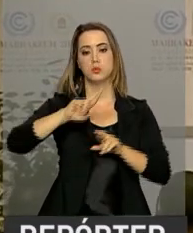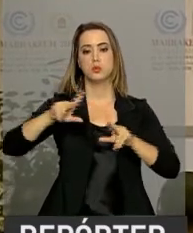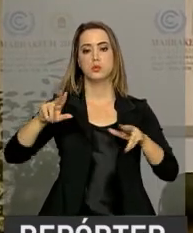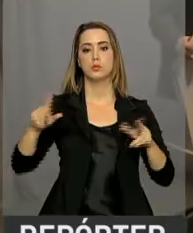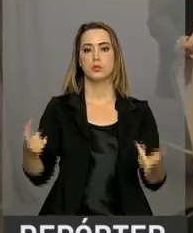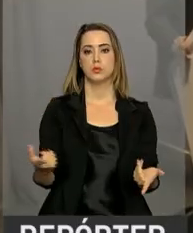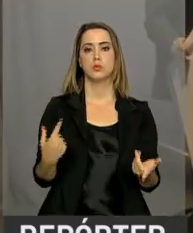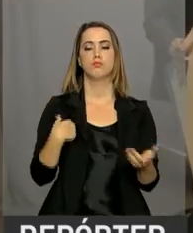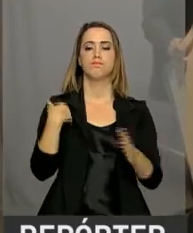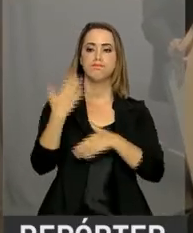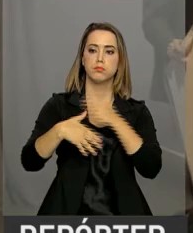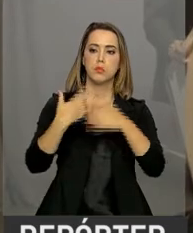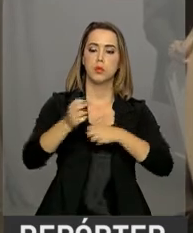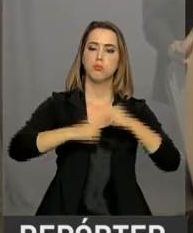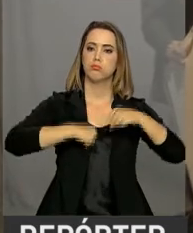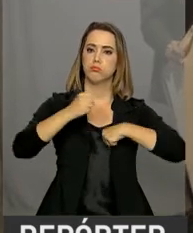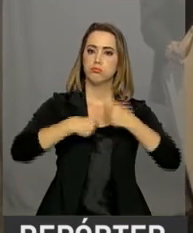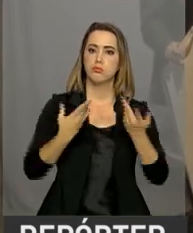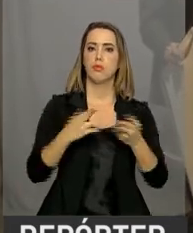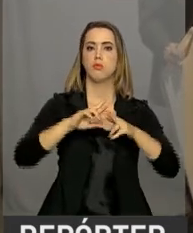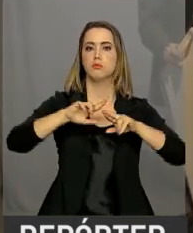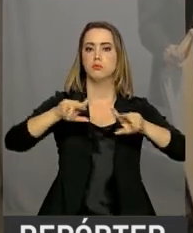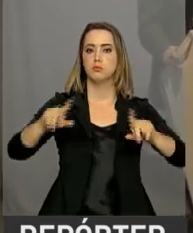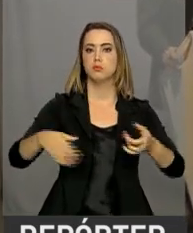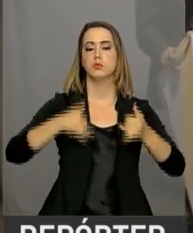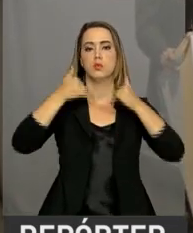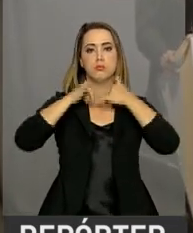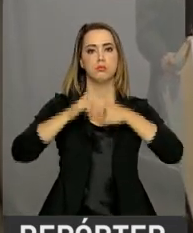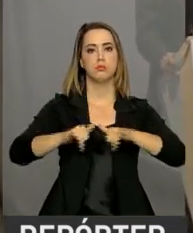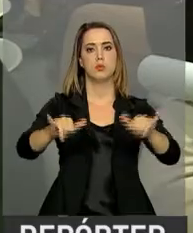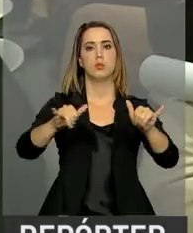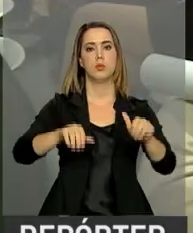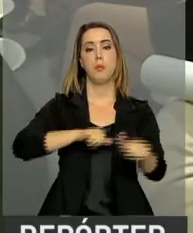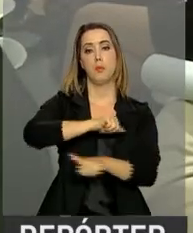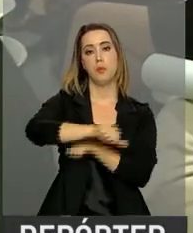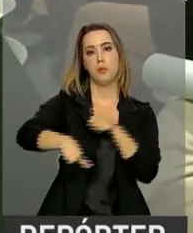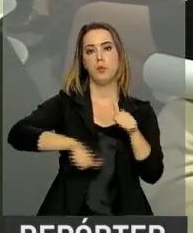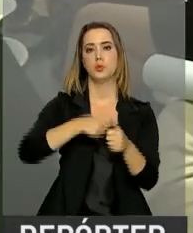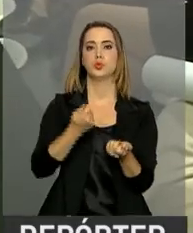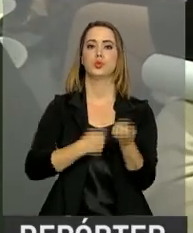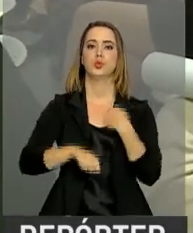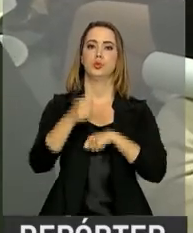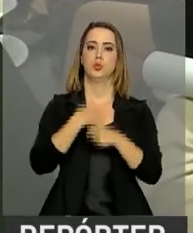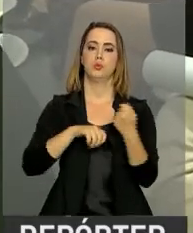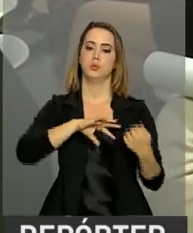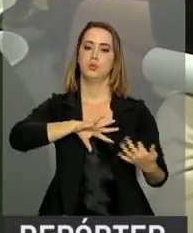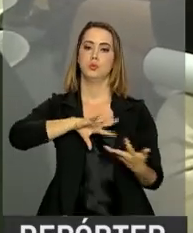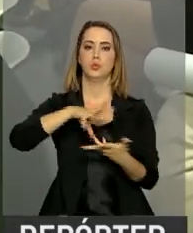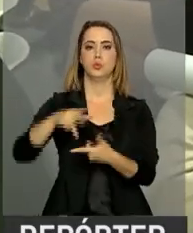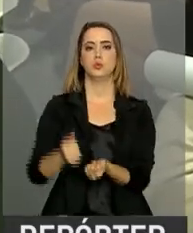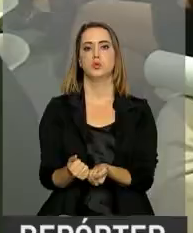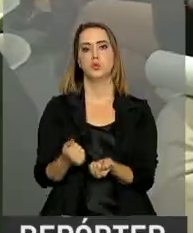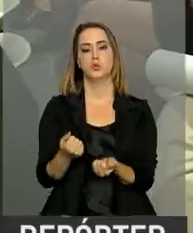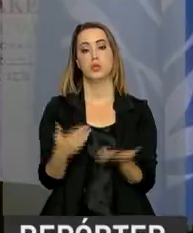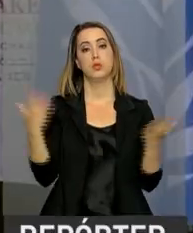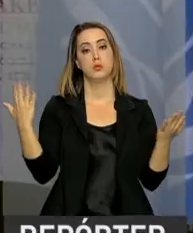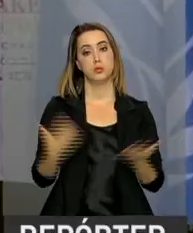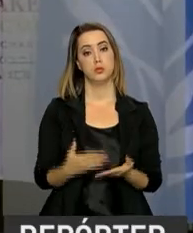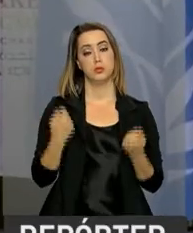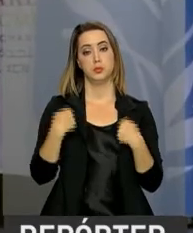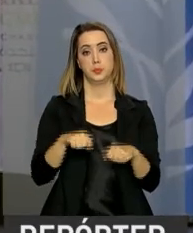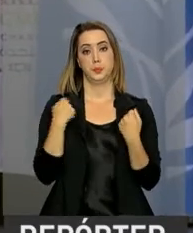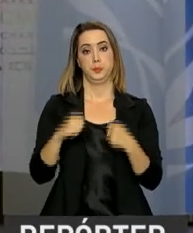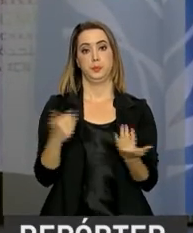da produção, da geração de energia, enfim, se mude a economia global. A economia global agora vai